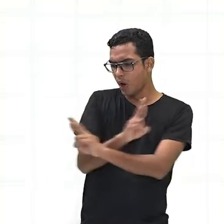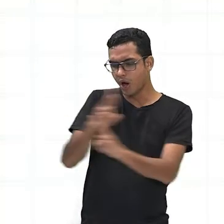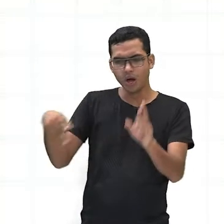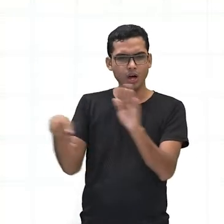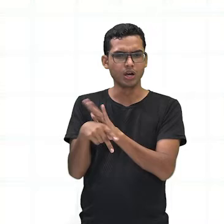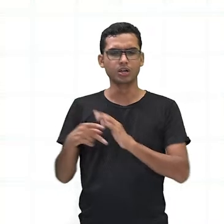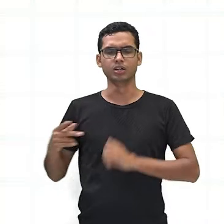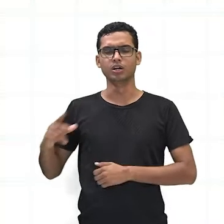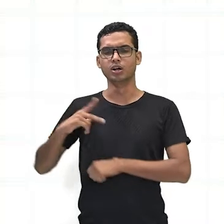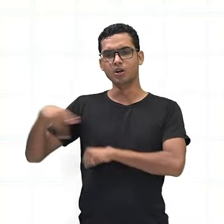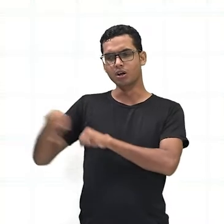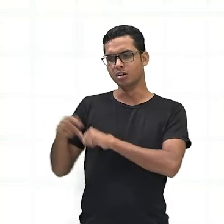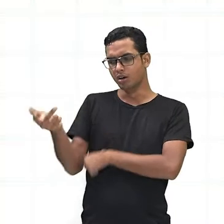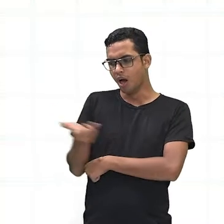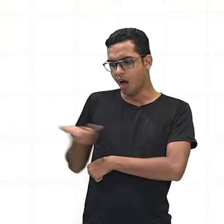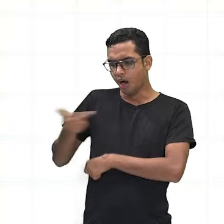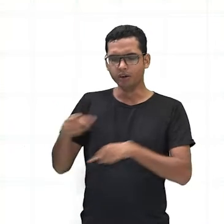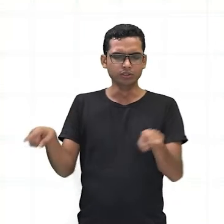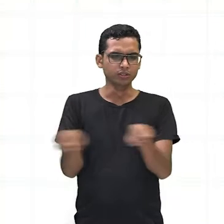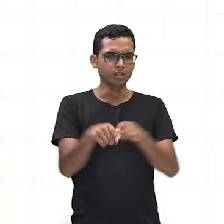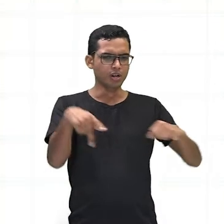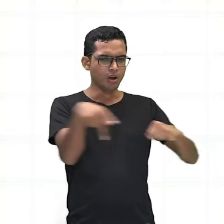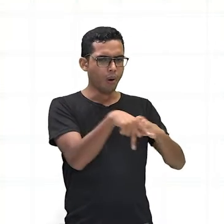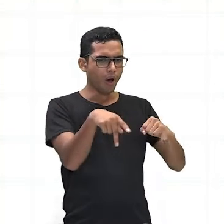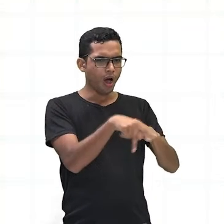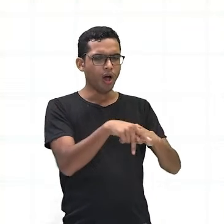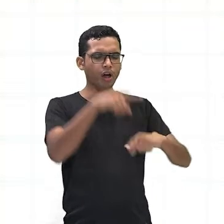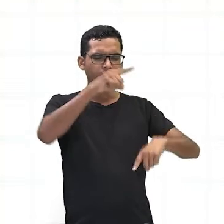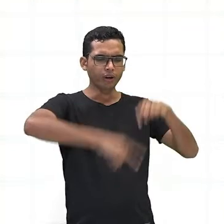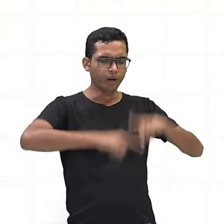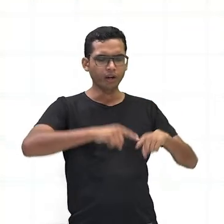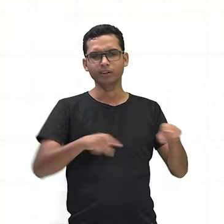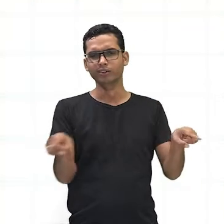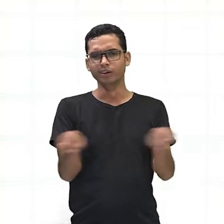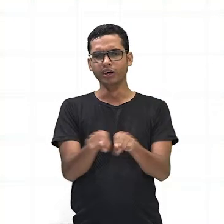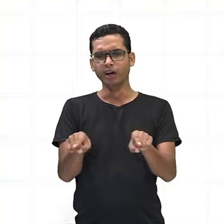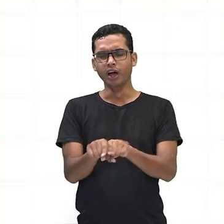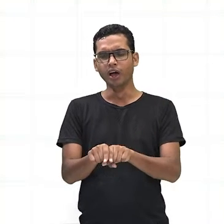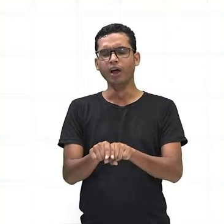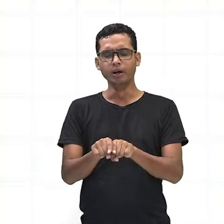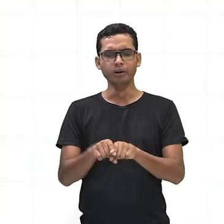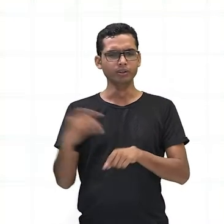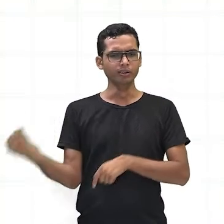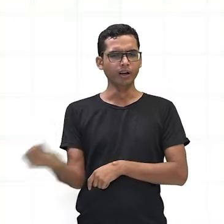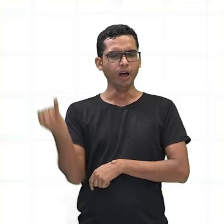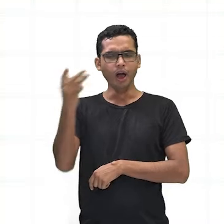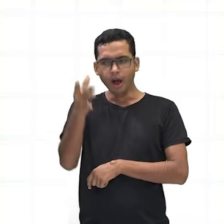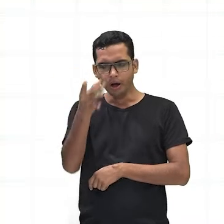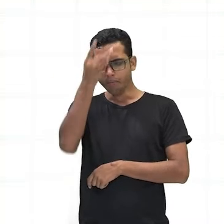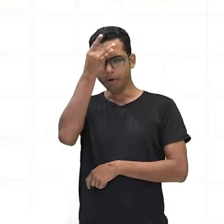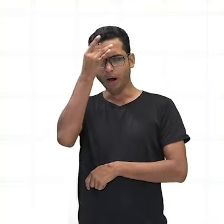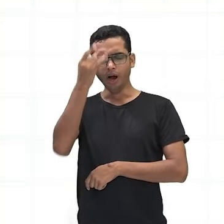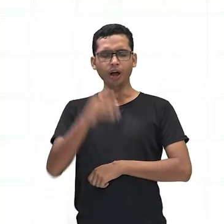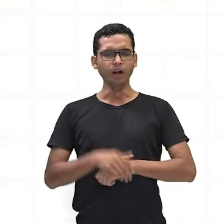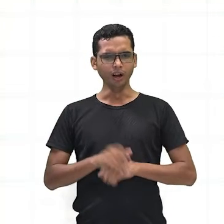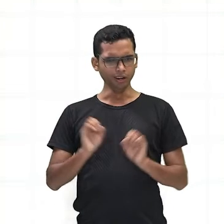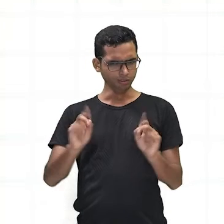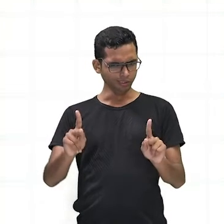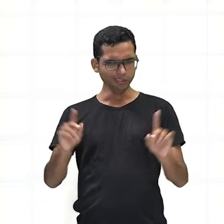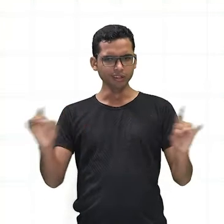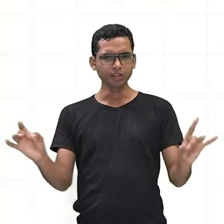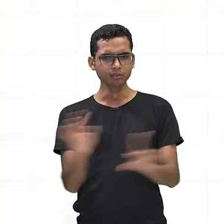pronomes pessoais e os pronomes oblíquos, né? Subject pronouns e os object pronouns,